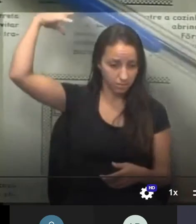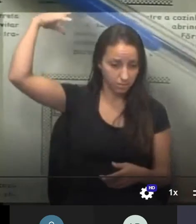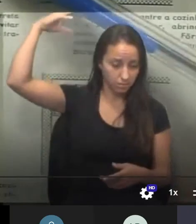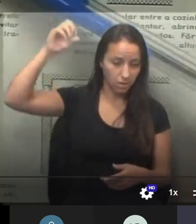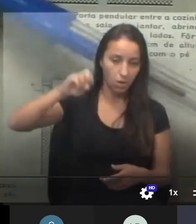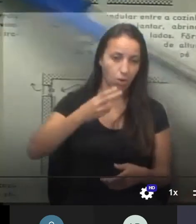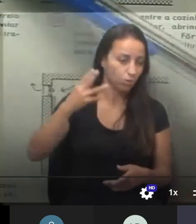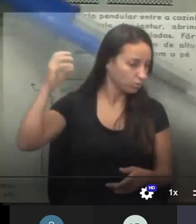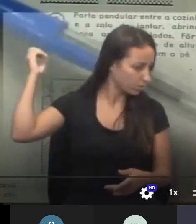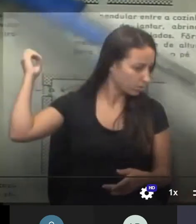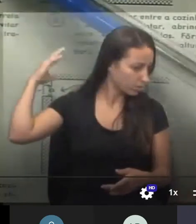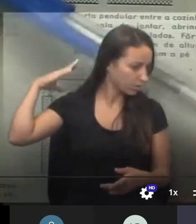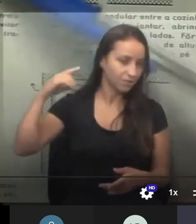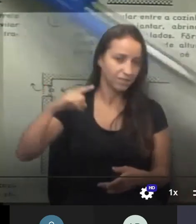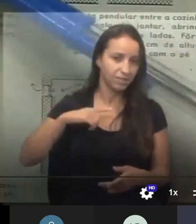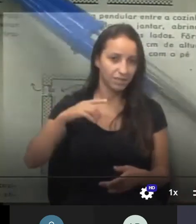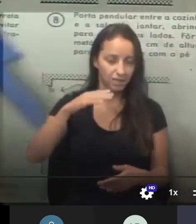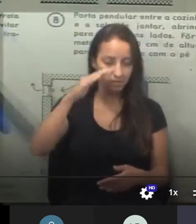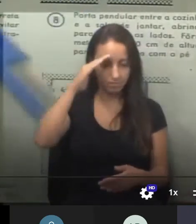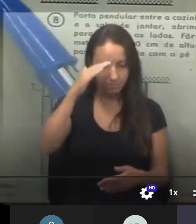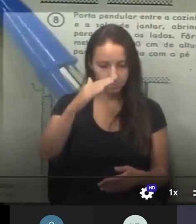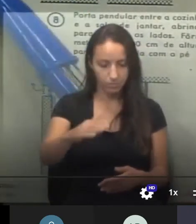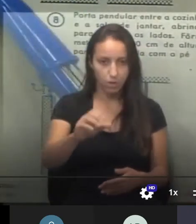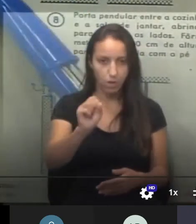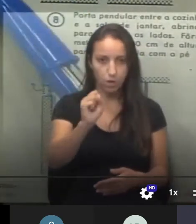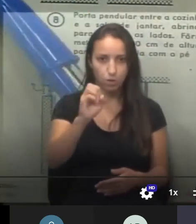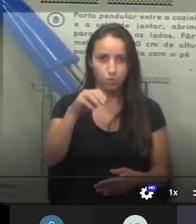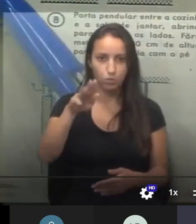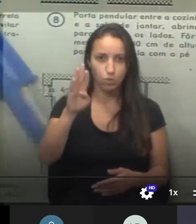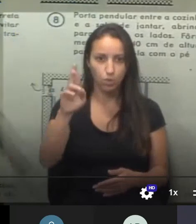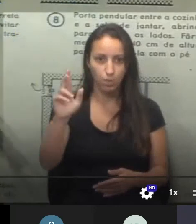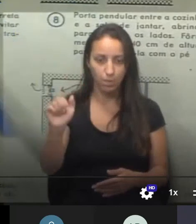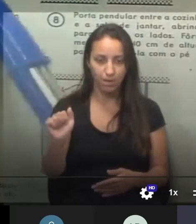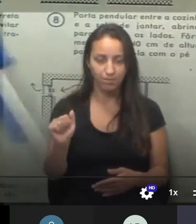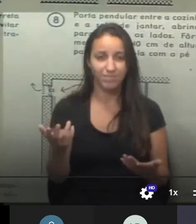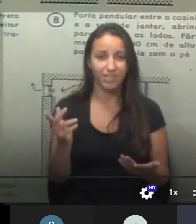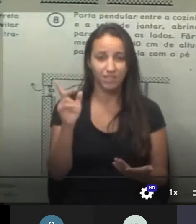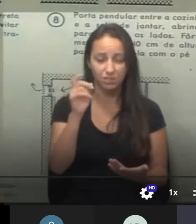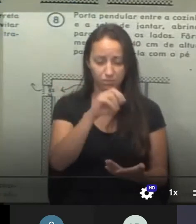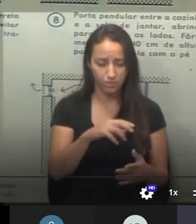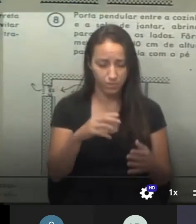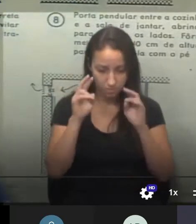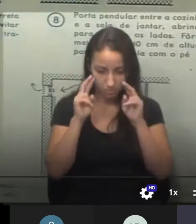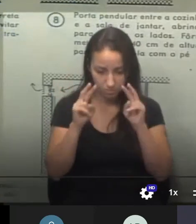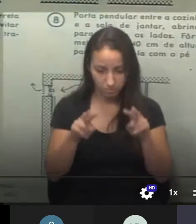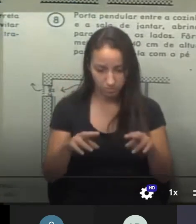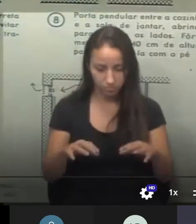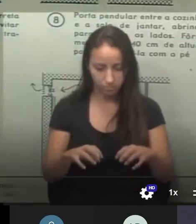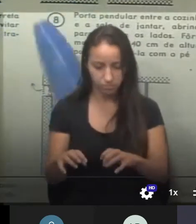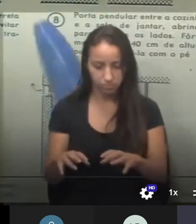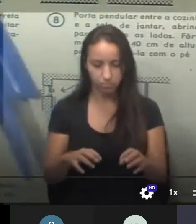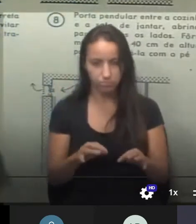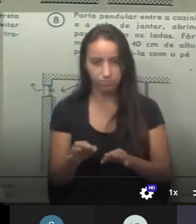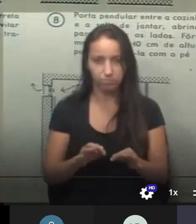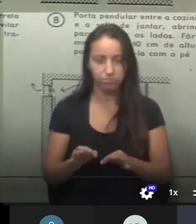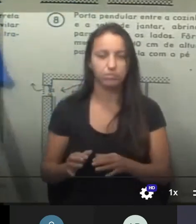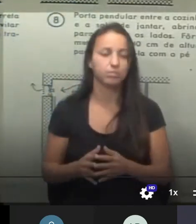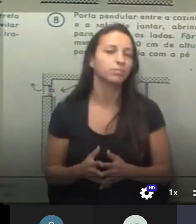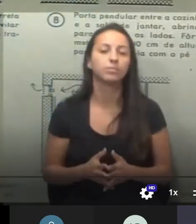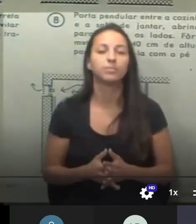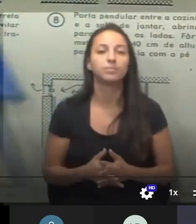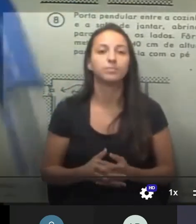cima, a pessoa projeta a própria sombra sobre o plano de trabalho. E isso vai dificultar aqui, certo?